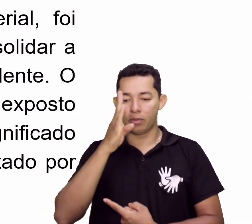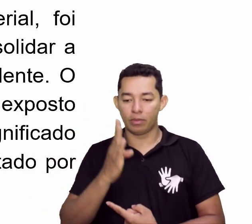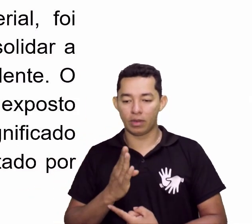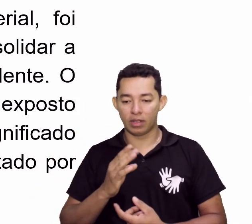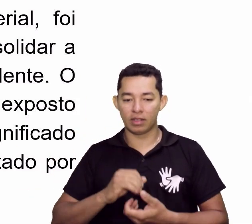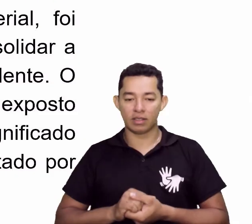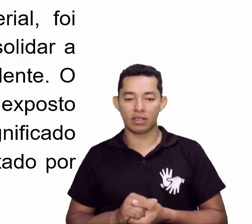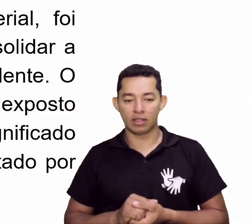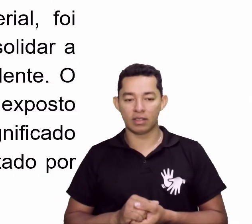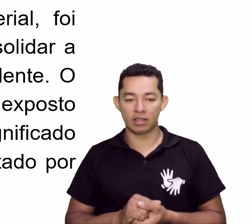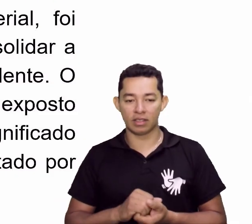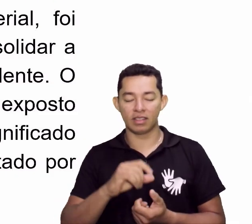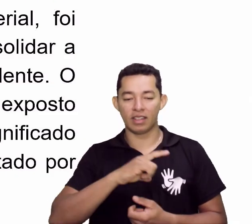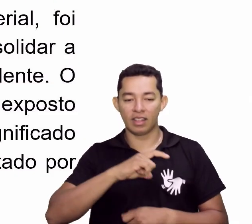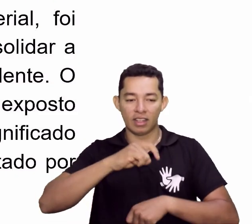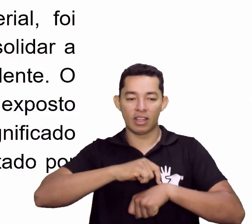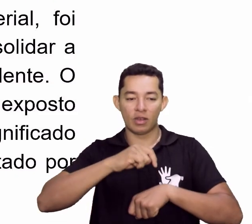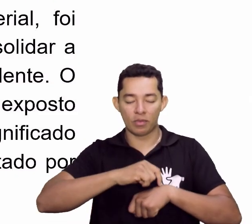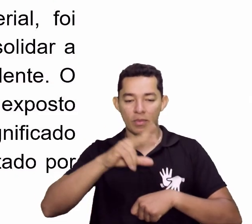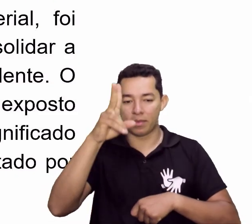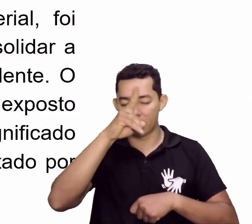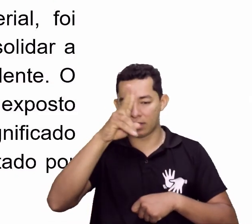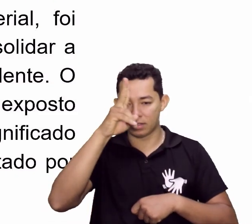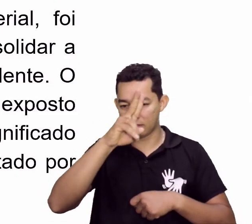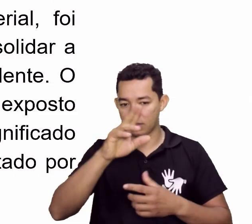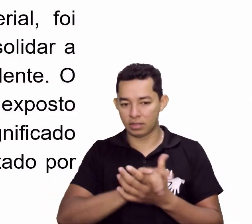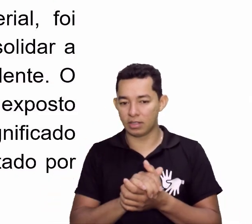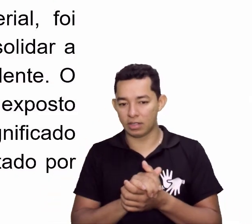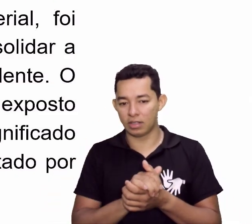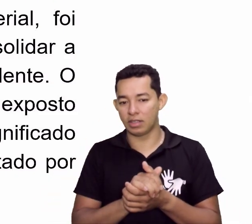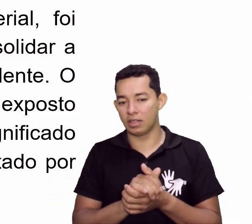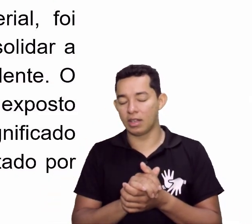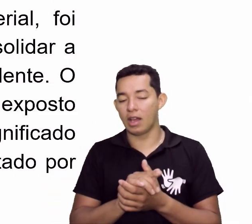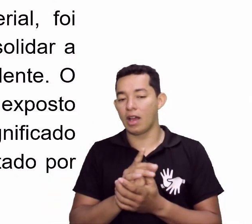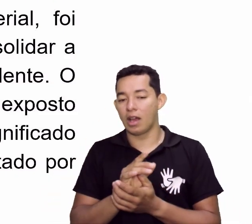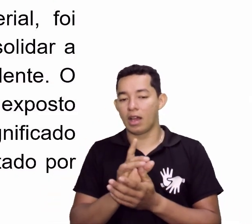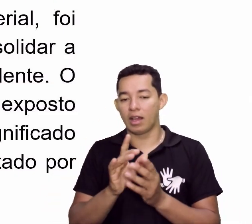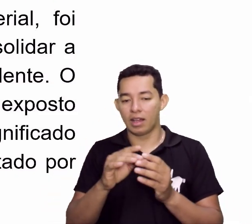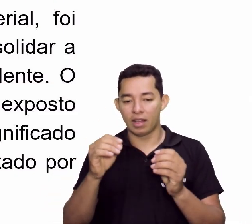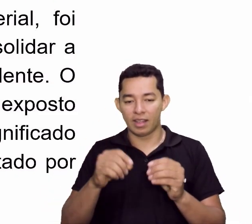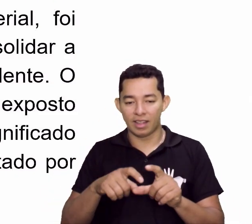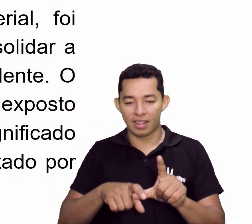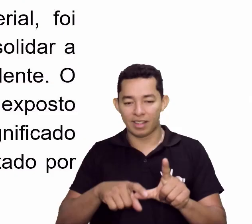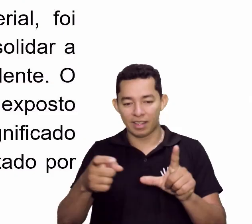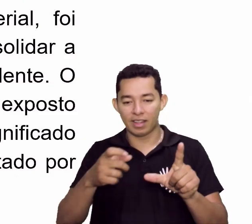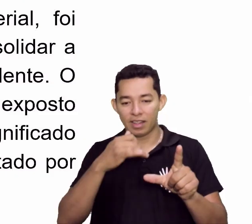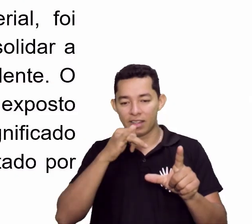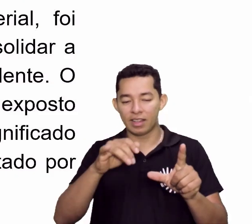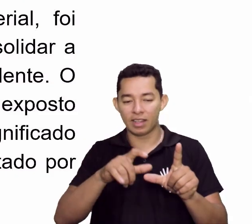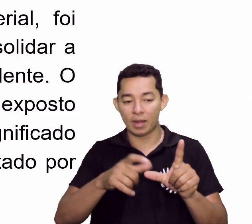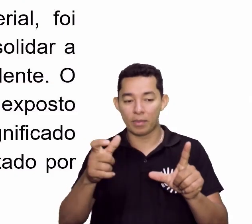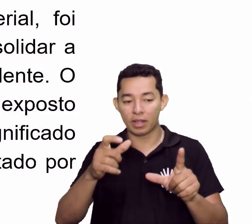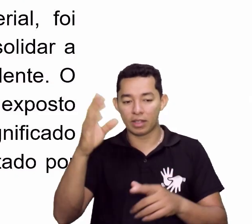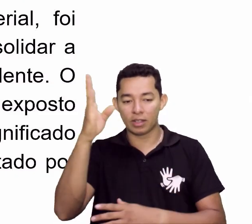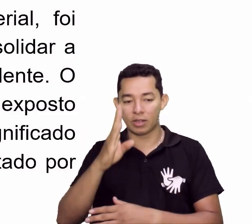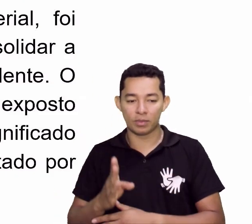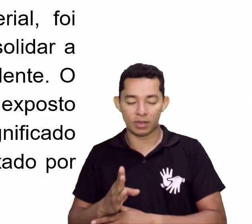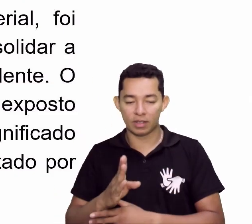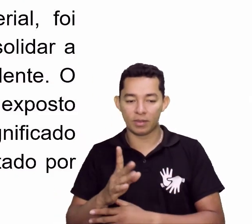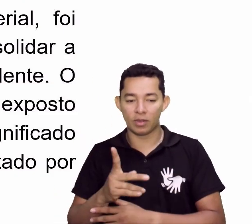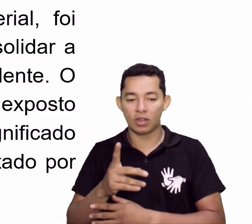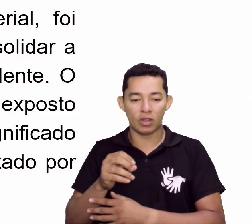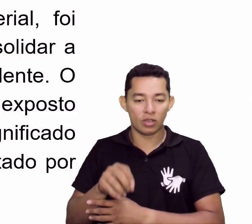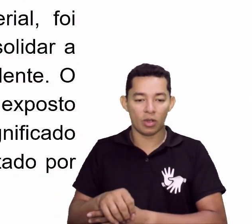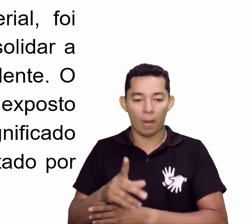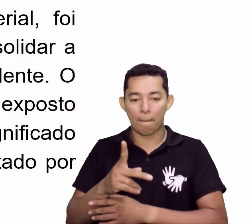Retrata um momento histórico da declaração da independência do Brasil por